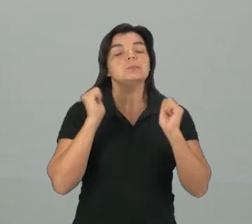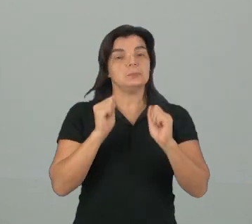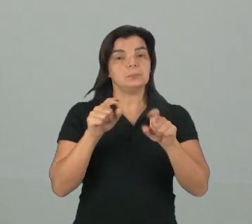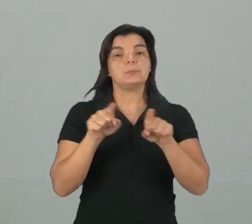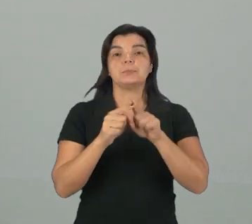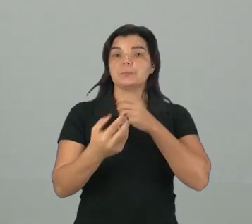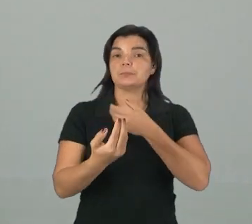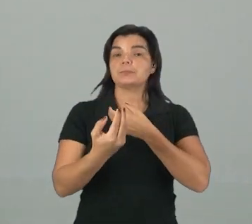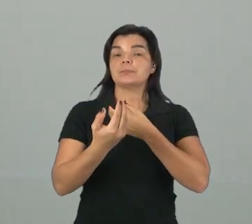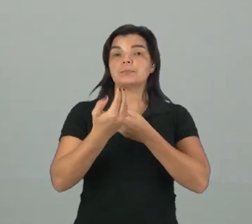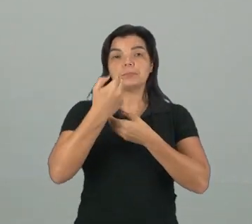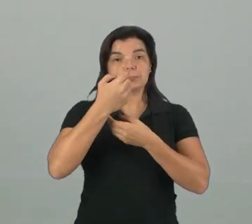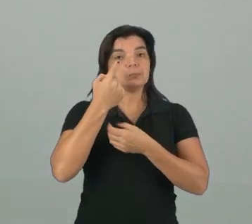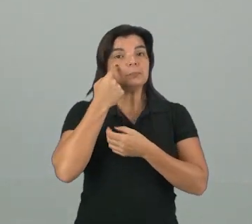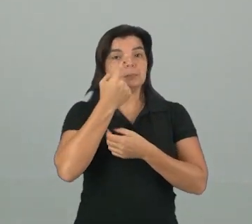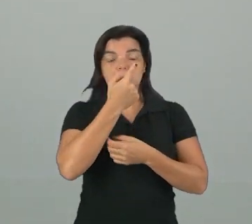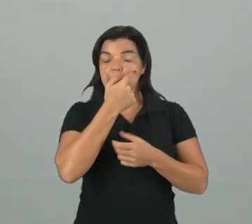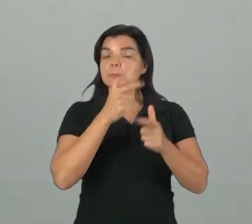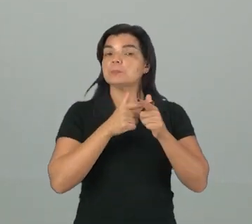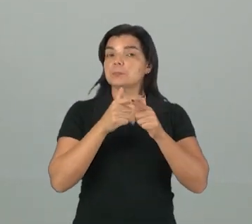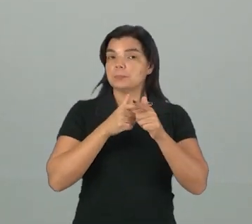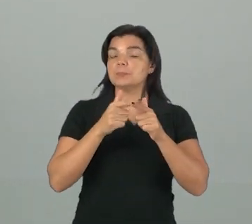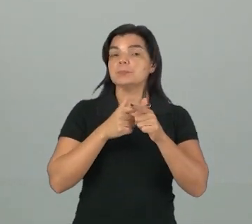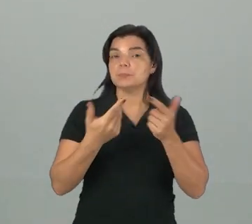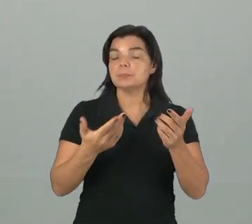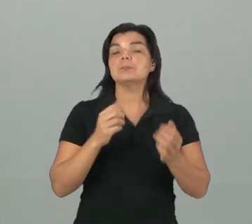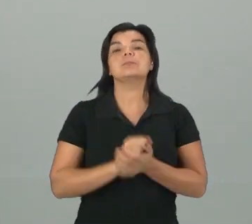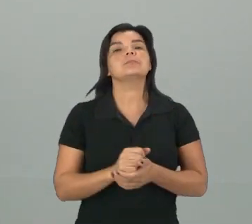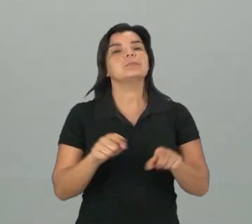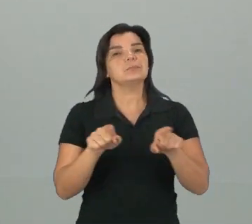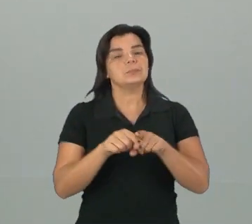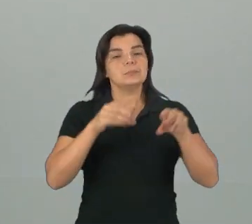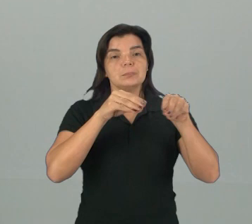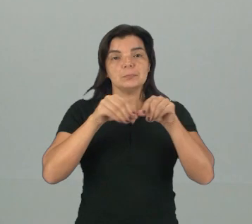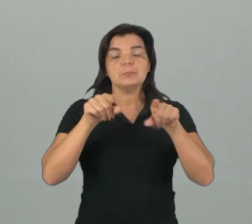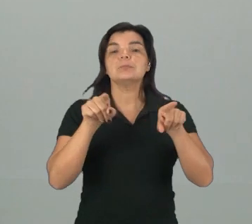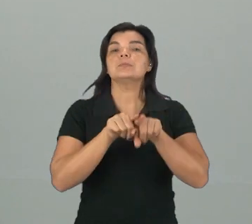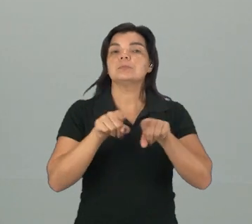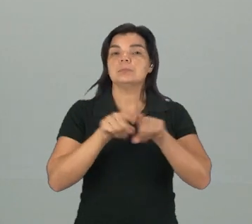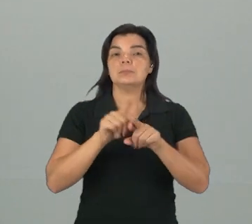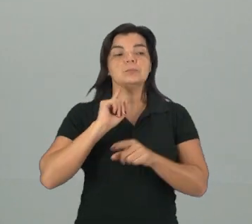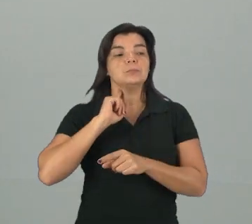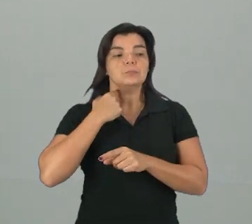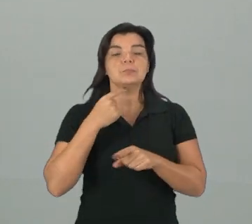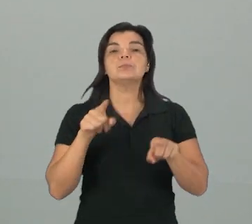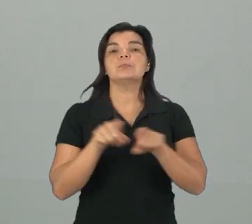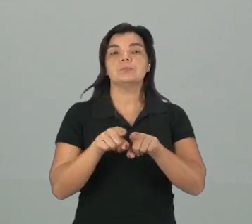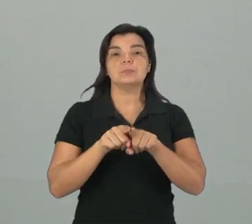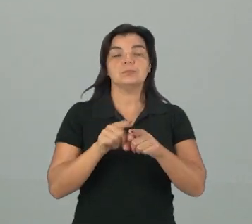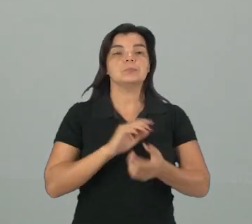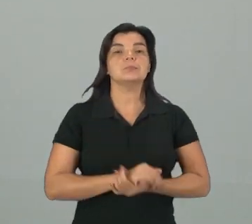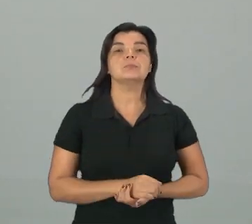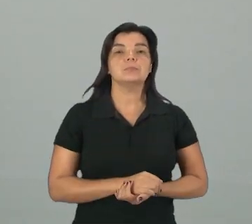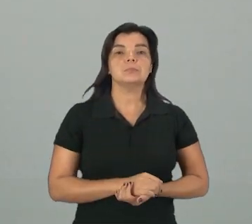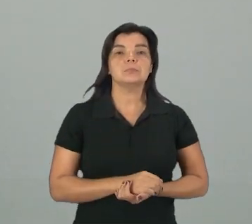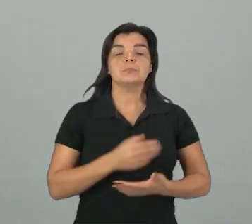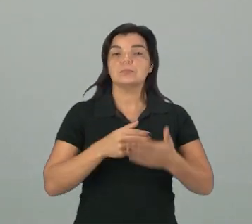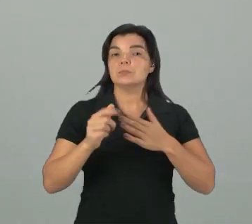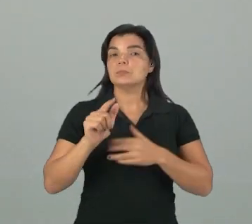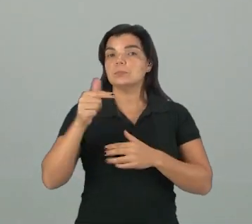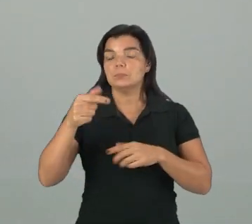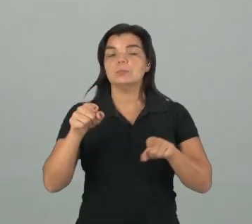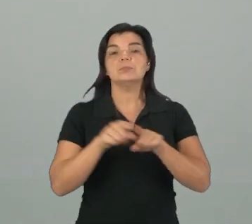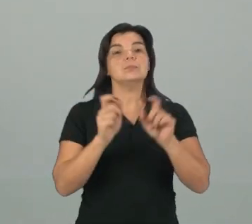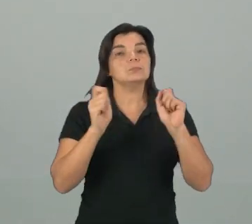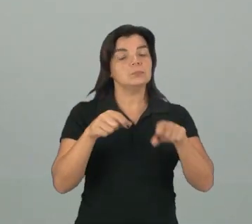entrar no olho das meninas e causar algum dano, a poeira também, a sujeira de qualquer espécie